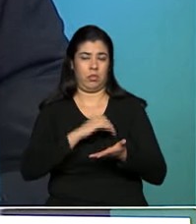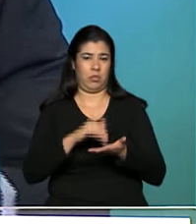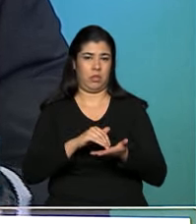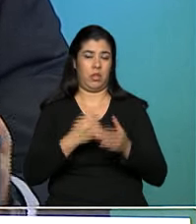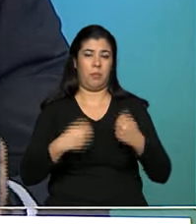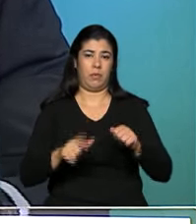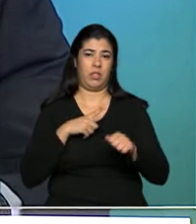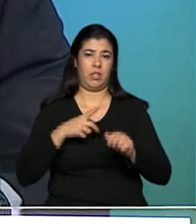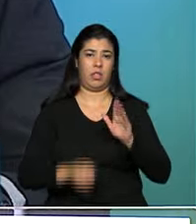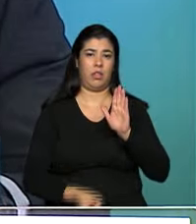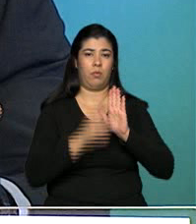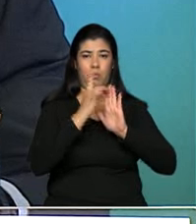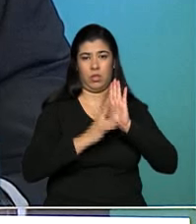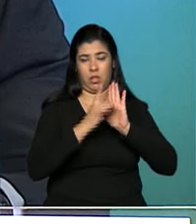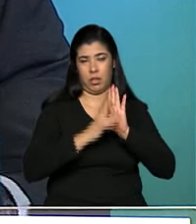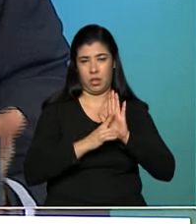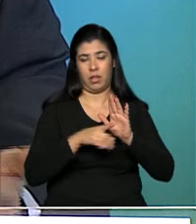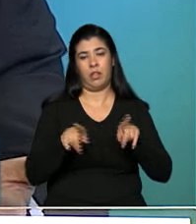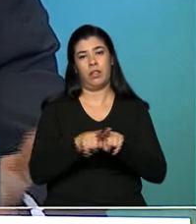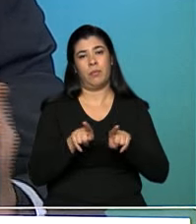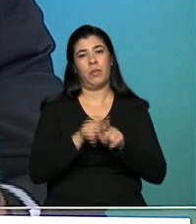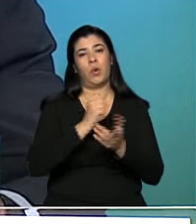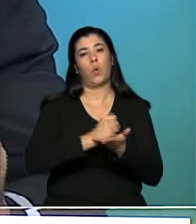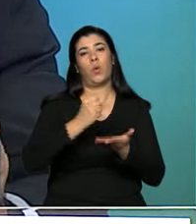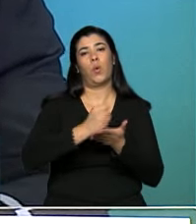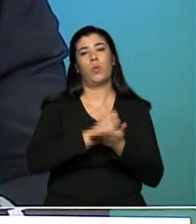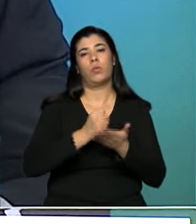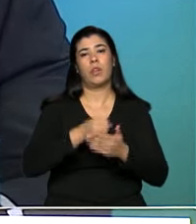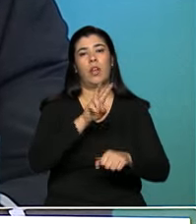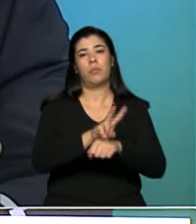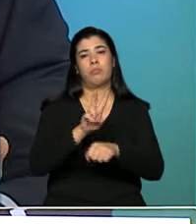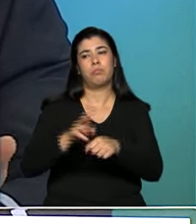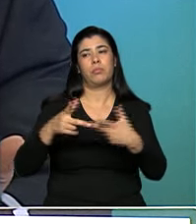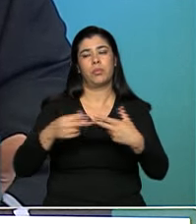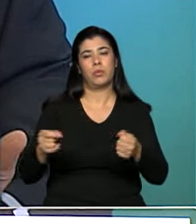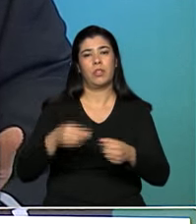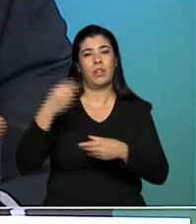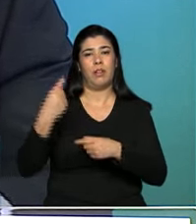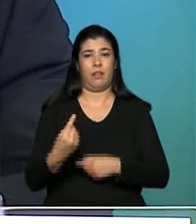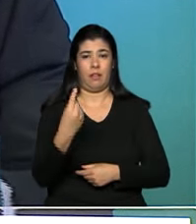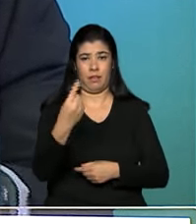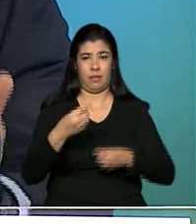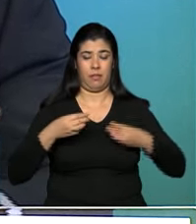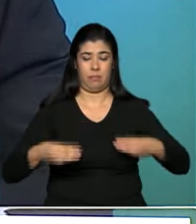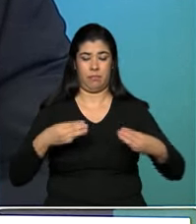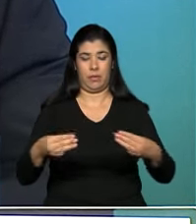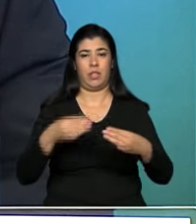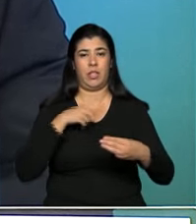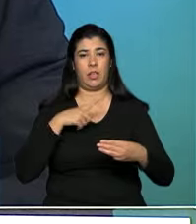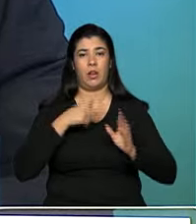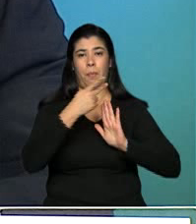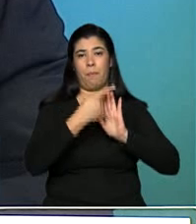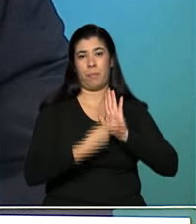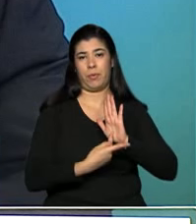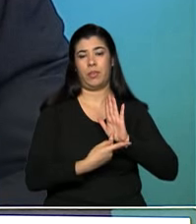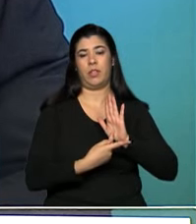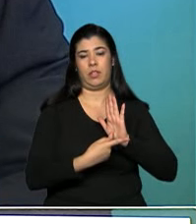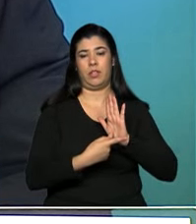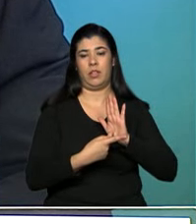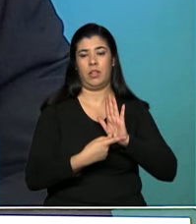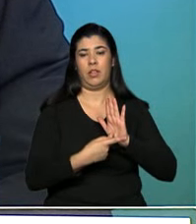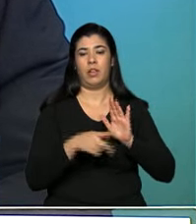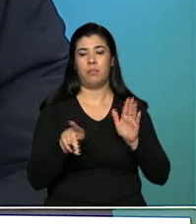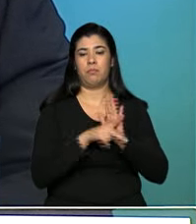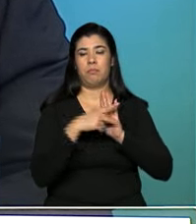reestruturação de contratos de manutenção normalmente é feito dentro de cada Ministério via portaria então tem várias iniciativas algumas delas também